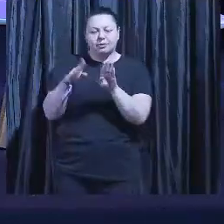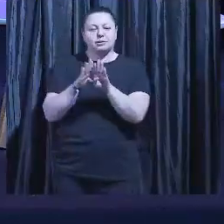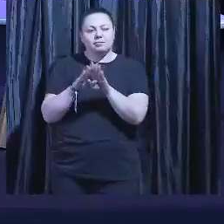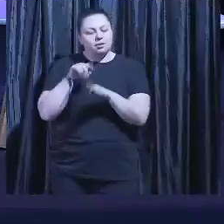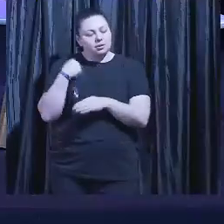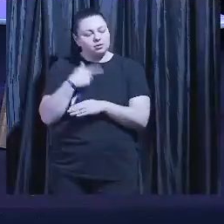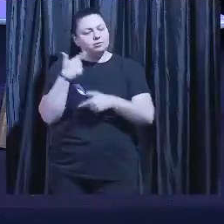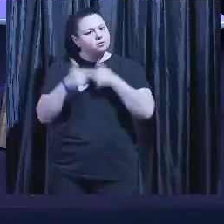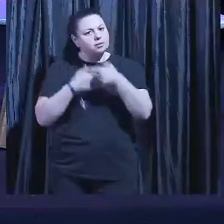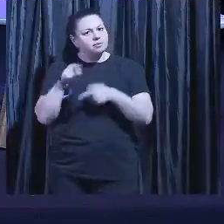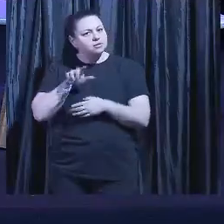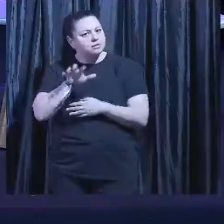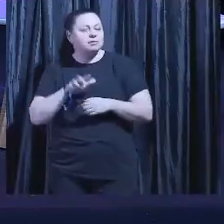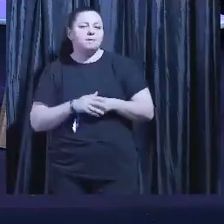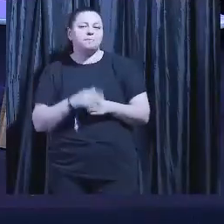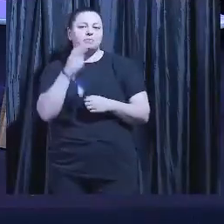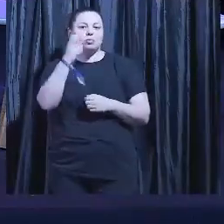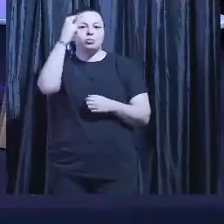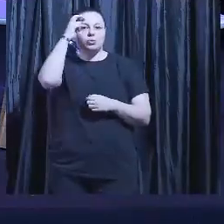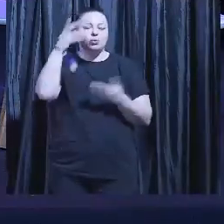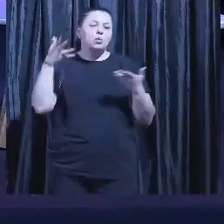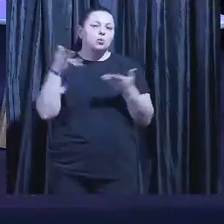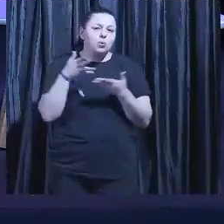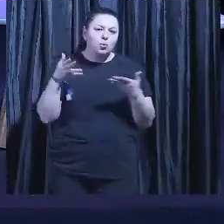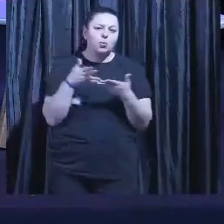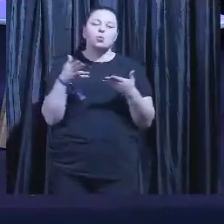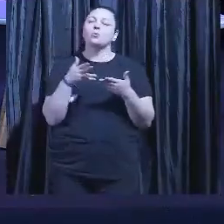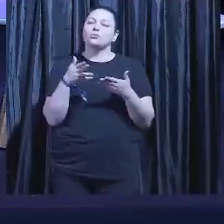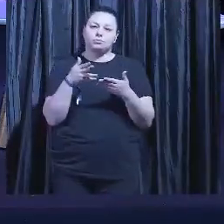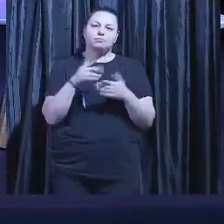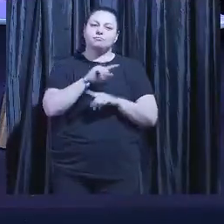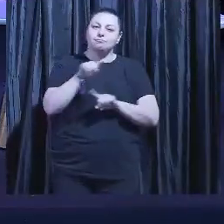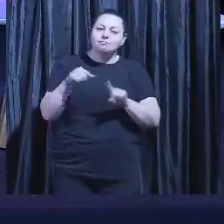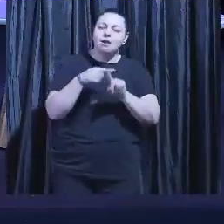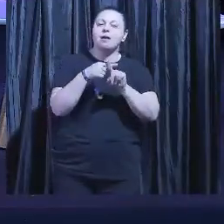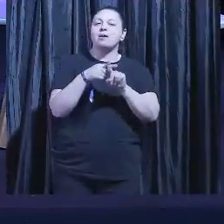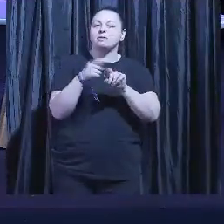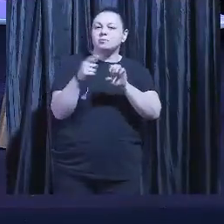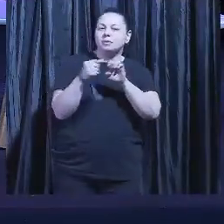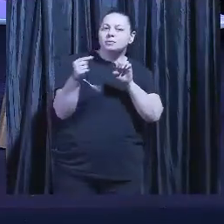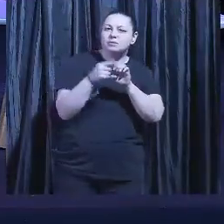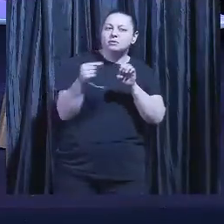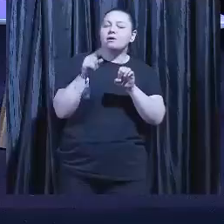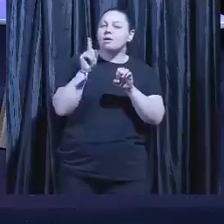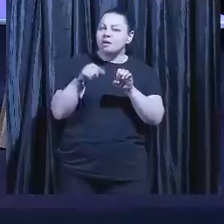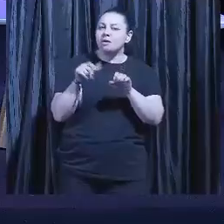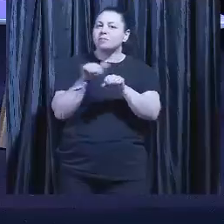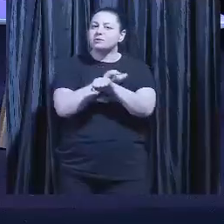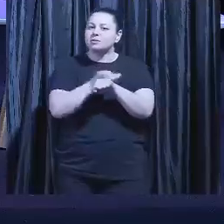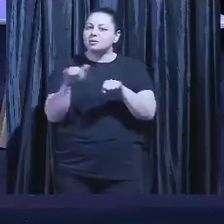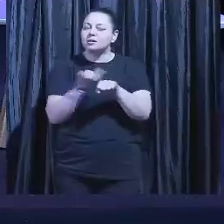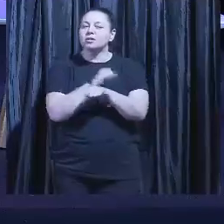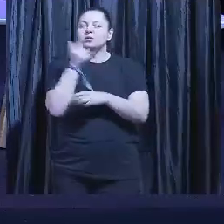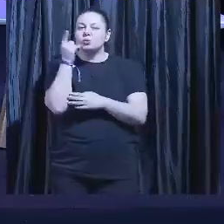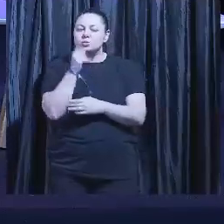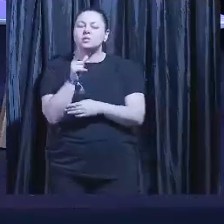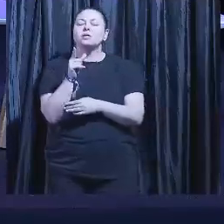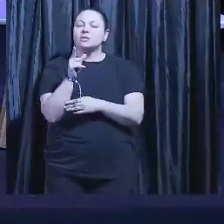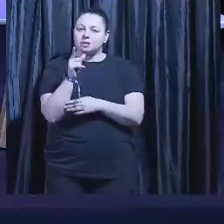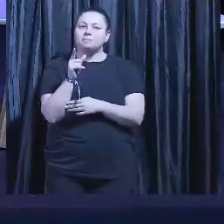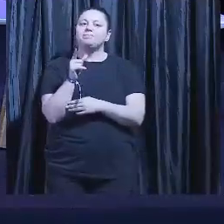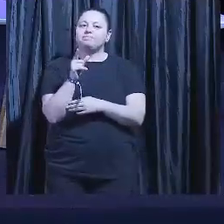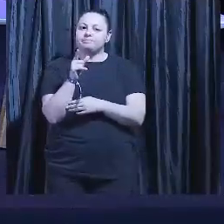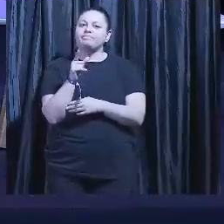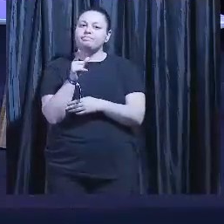isso. A cultura hip-hop, a música, a educação popular e o empreendedorismo forma de colocar a periferia como potência para, além